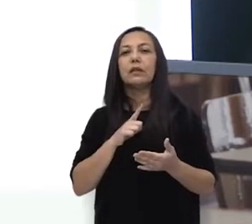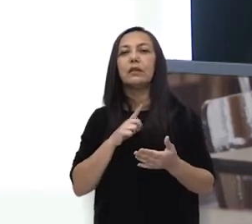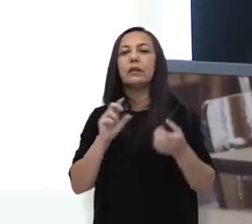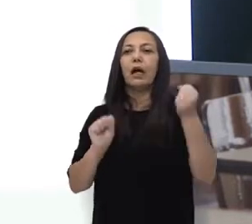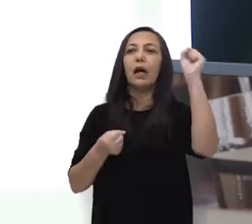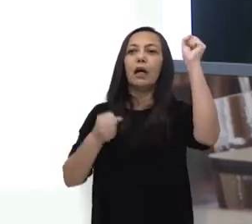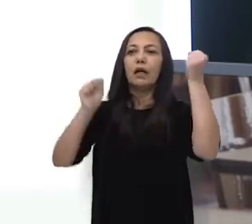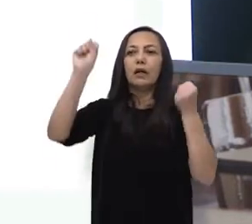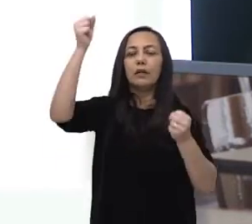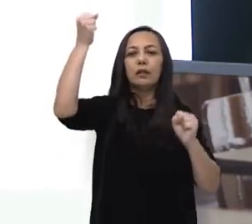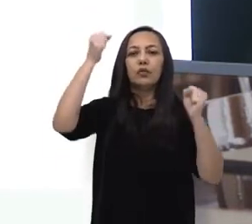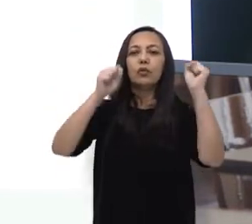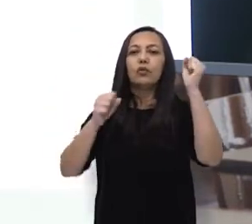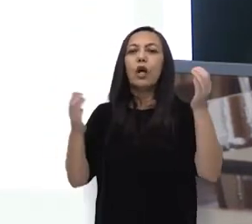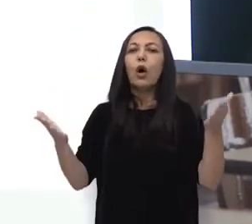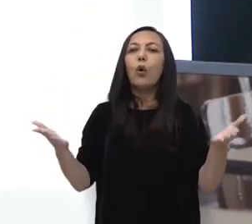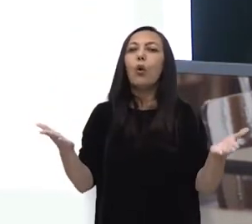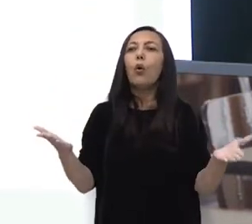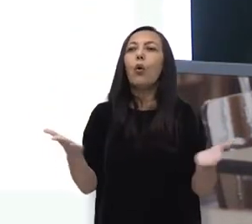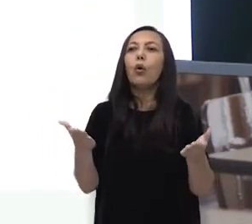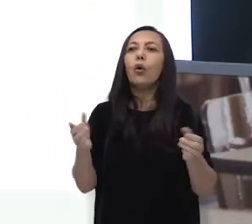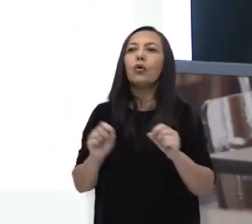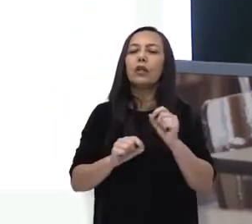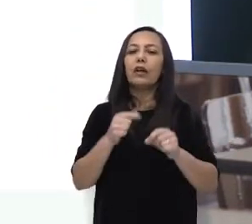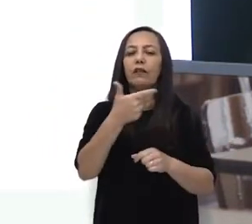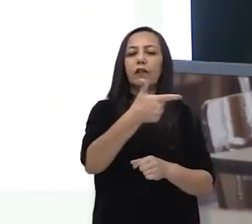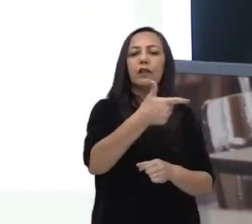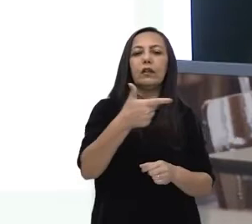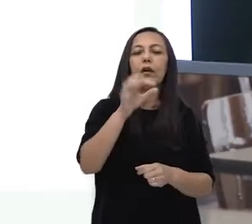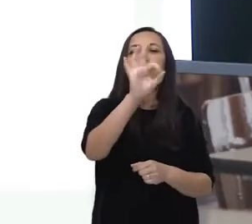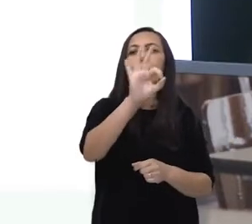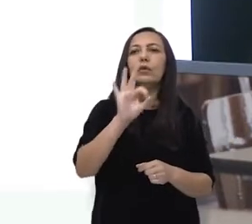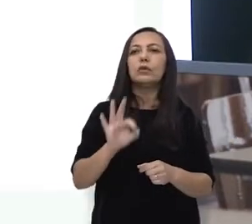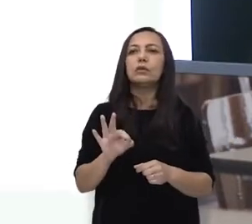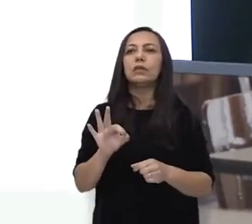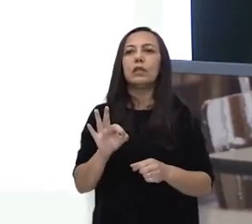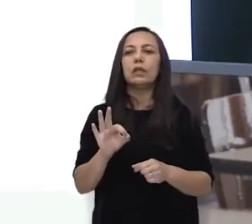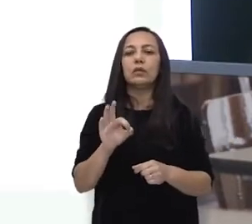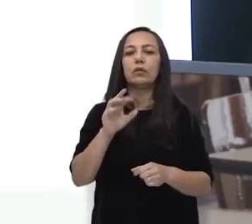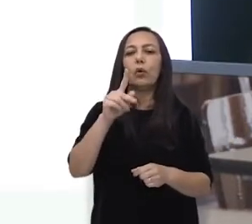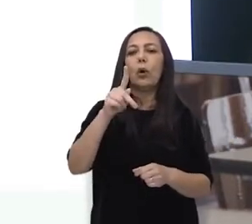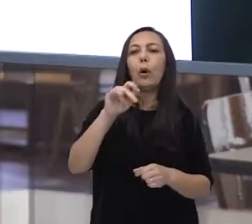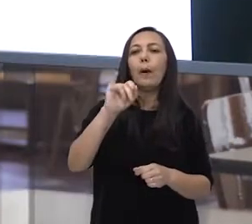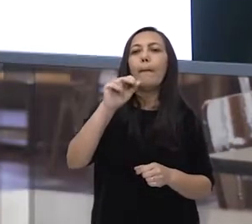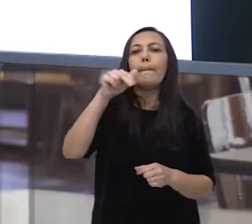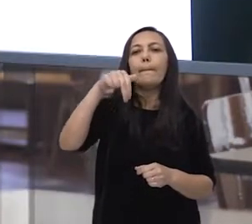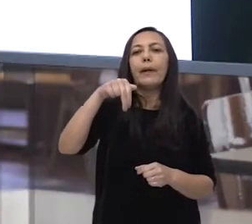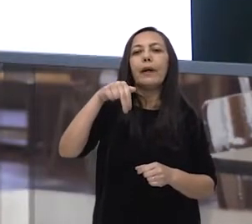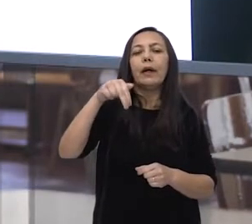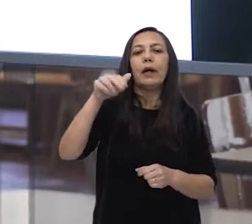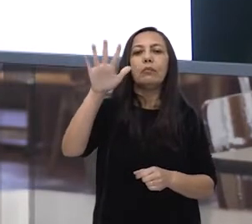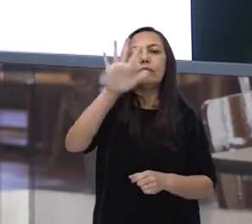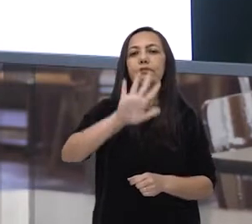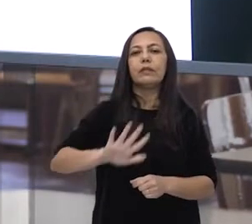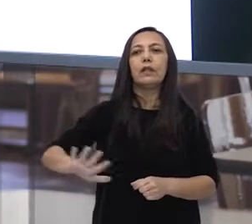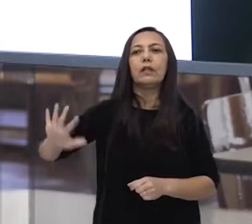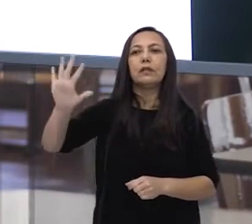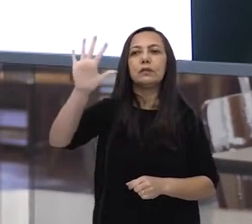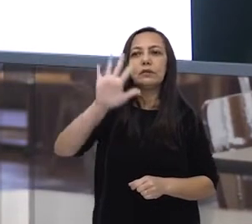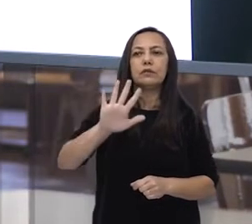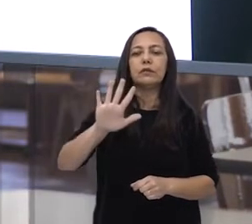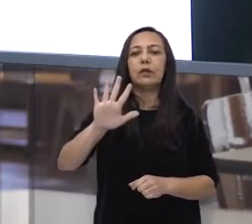a indústria, hoje a atividade que corresponde a 22% de todo o PIB nacional, segundo o IBGE,